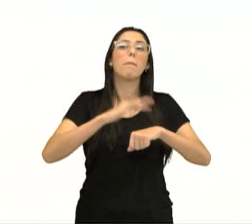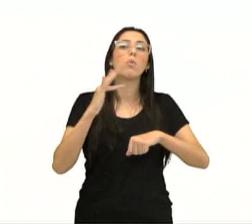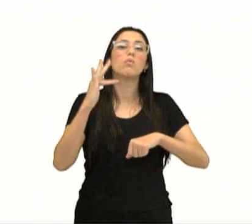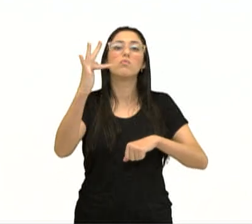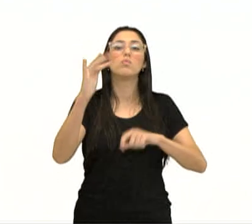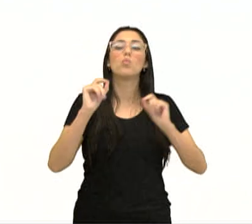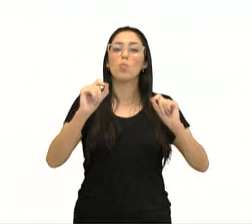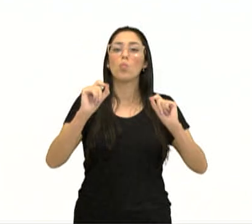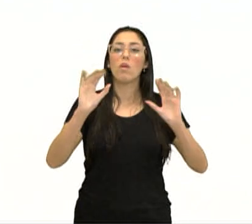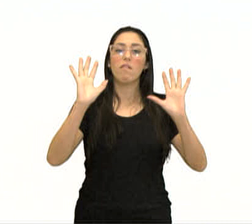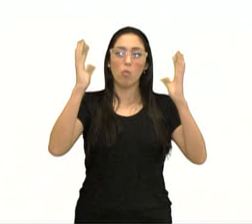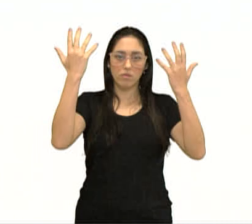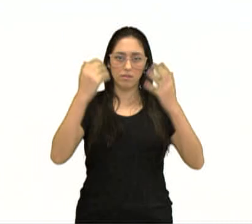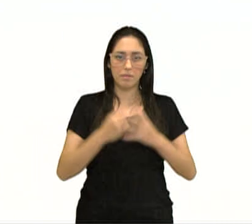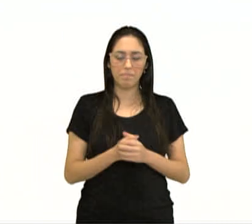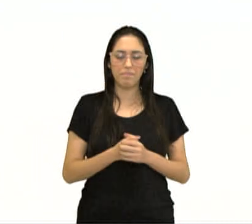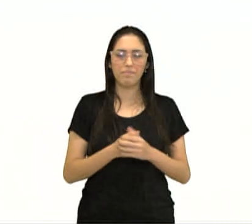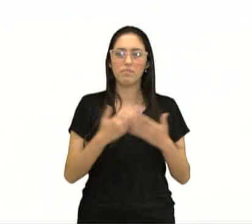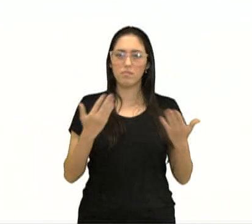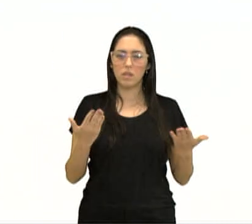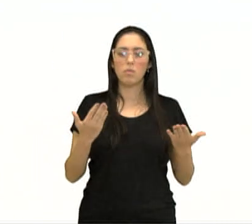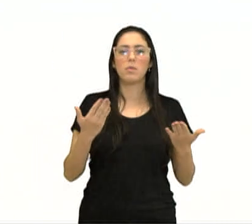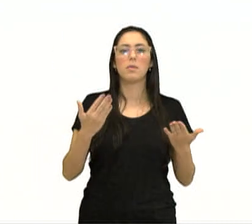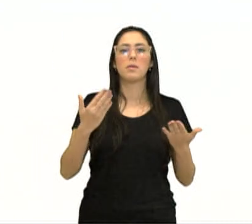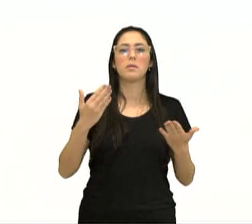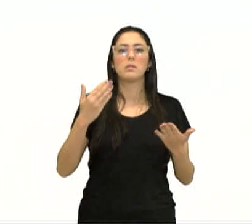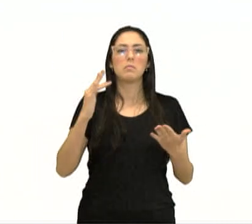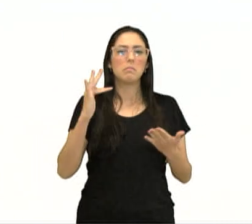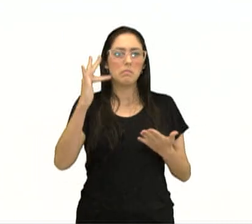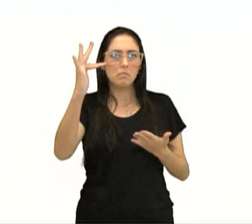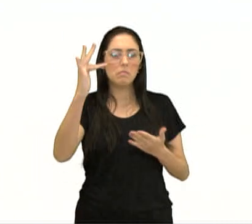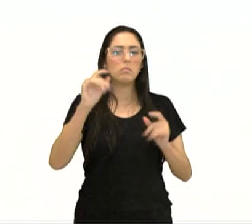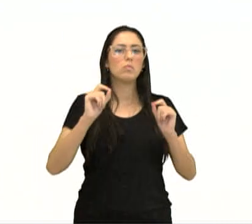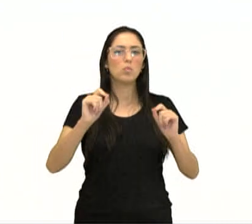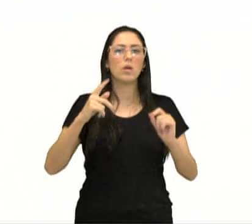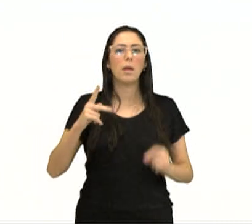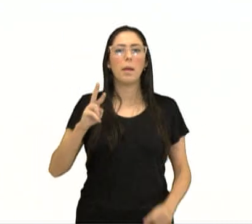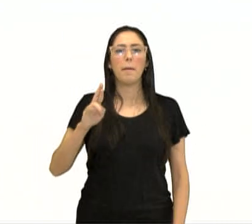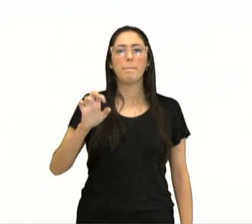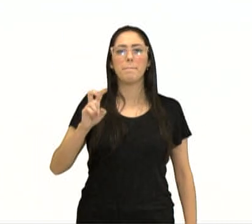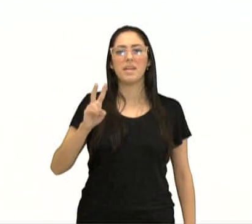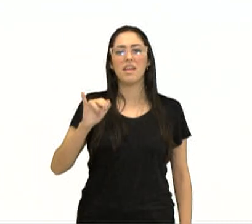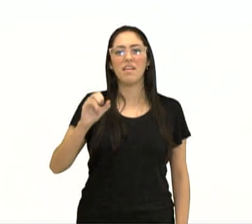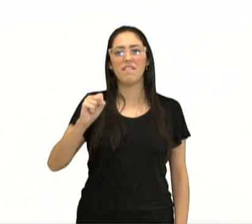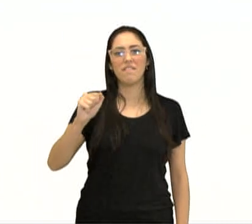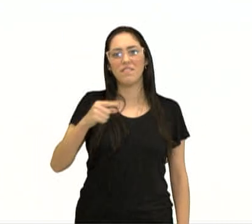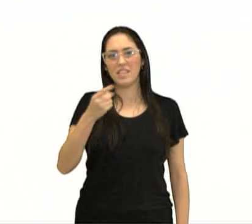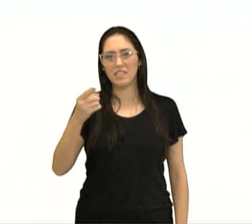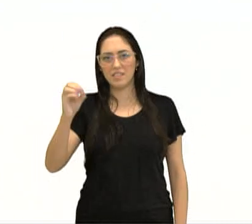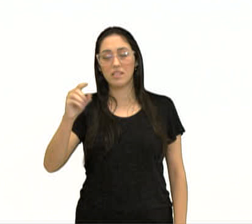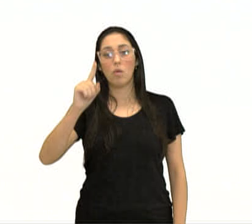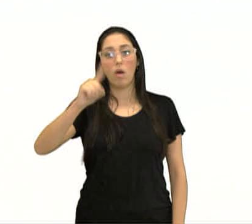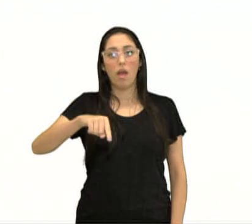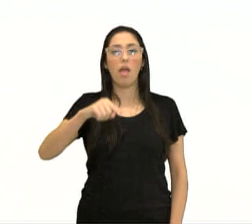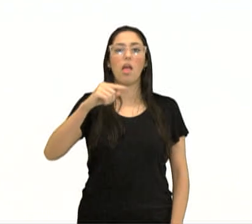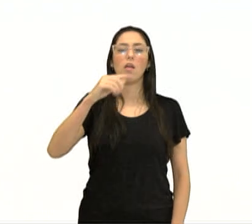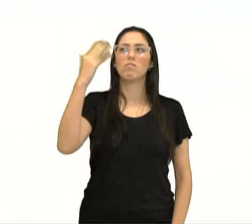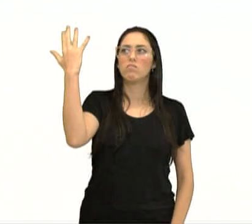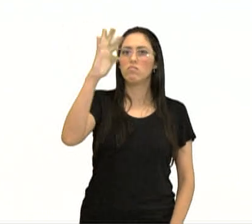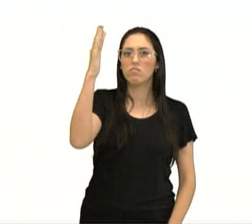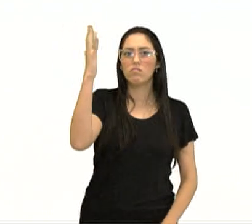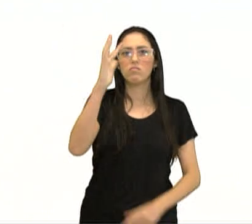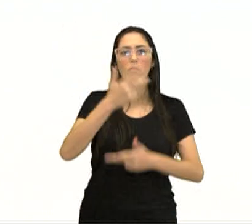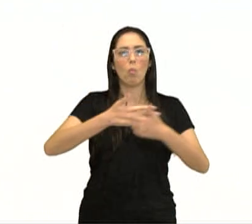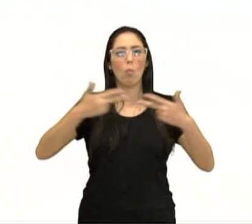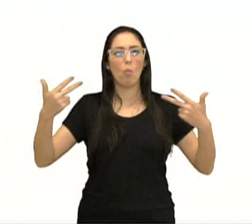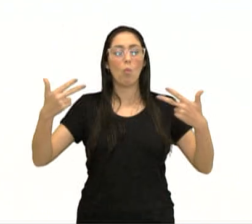falamos em previsão do tempo, estamos falando no quê? Na análise das condições atmosféricas momentâneas, ou